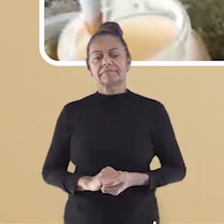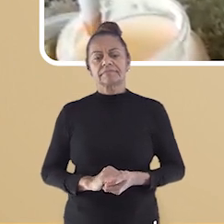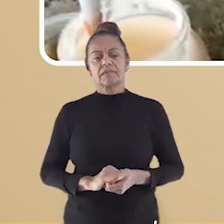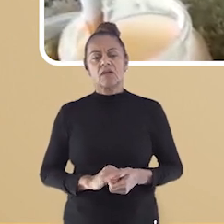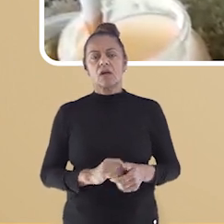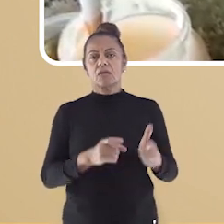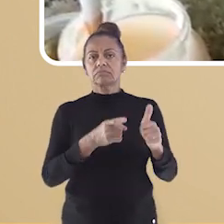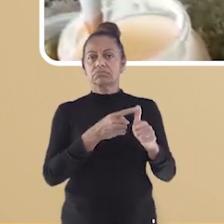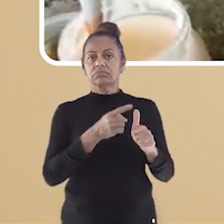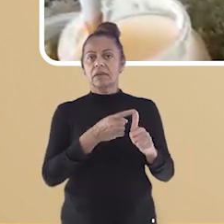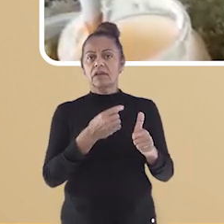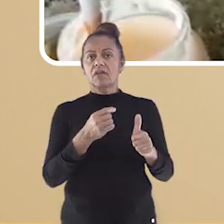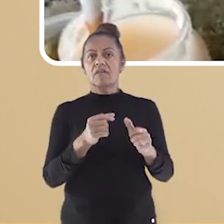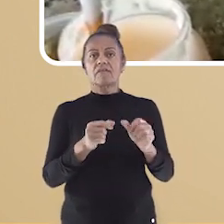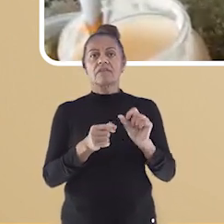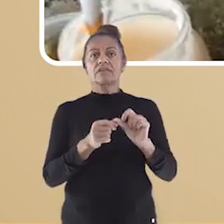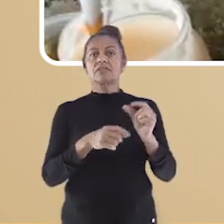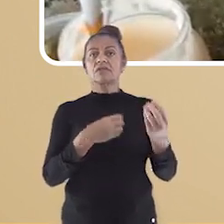pães.